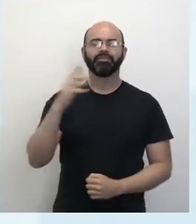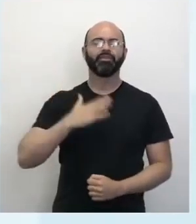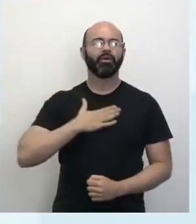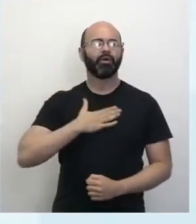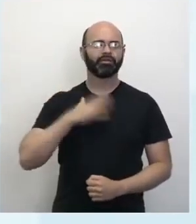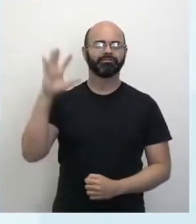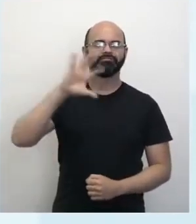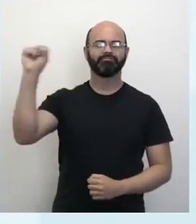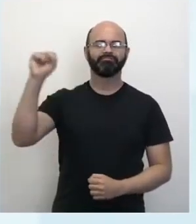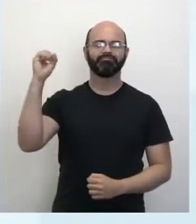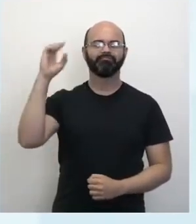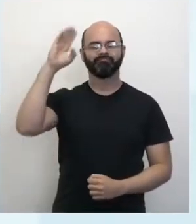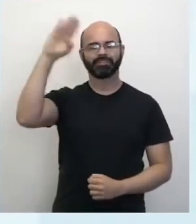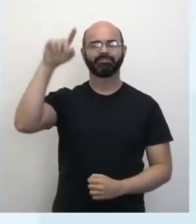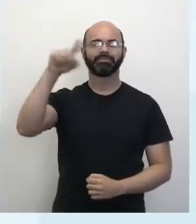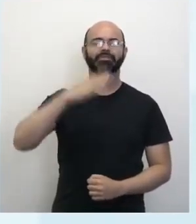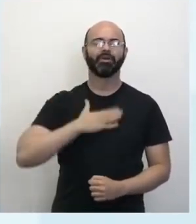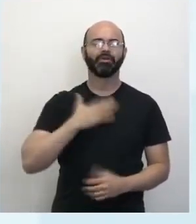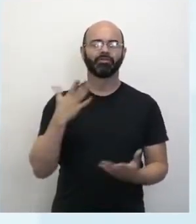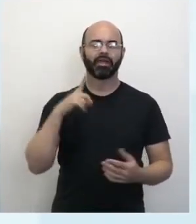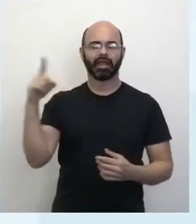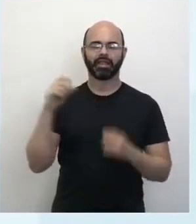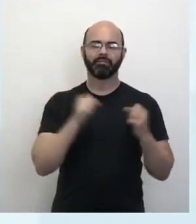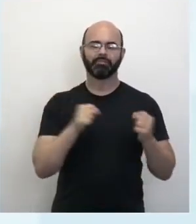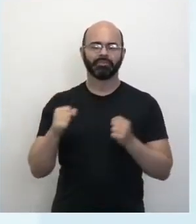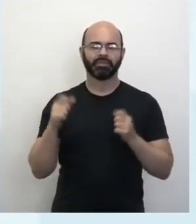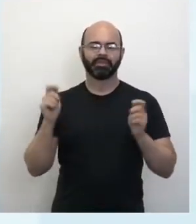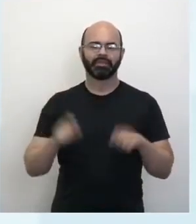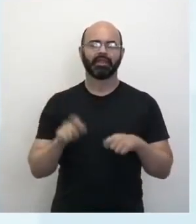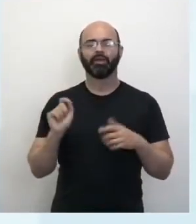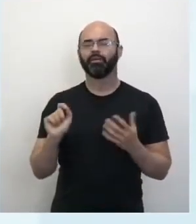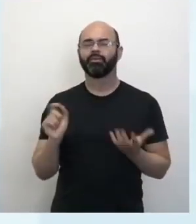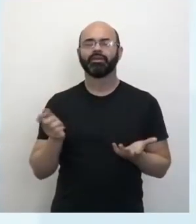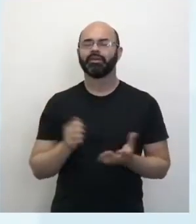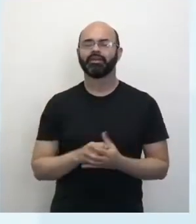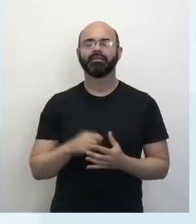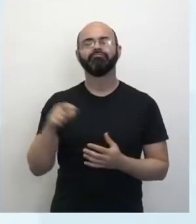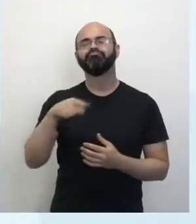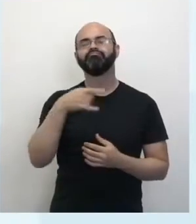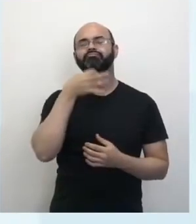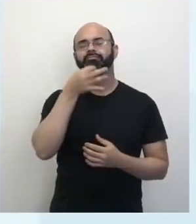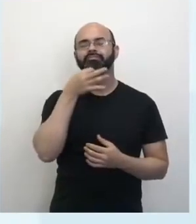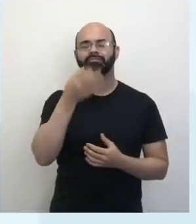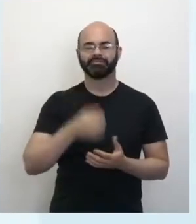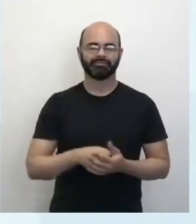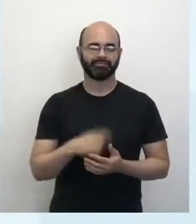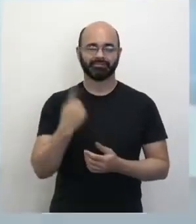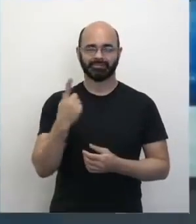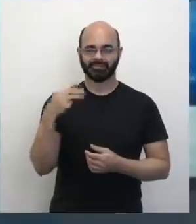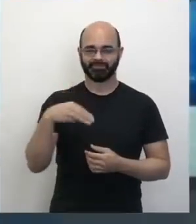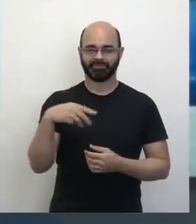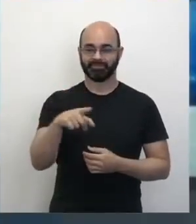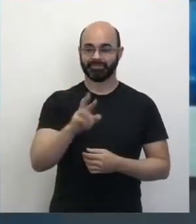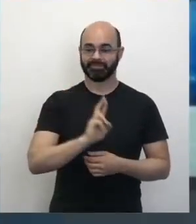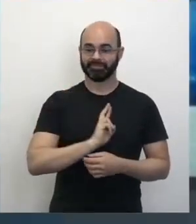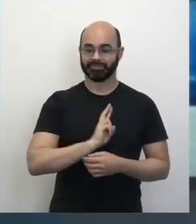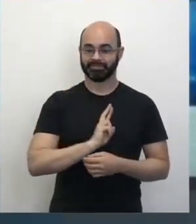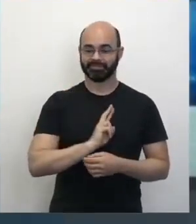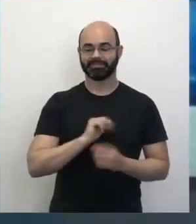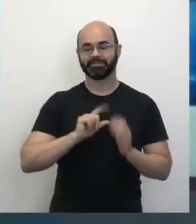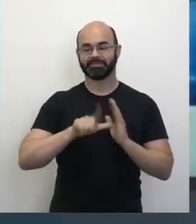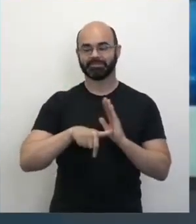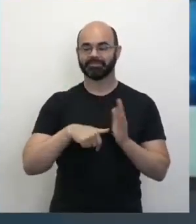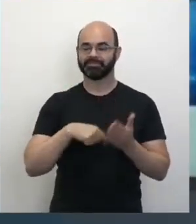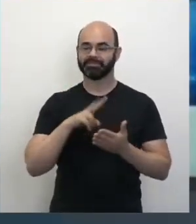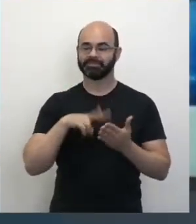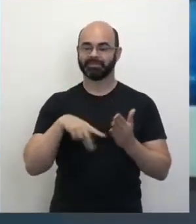mais gosta? E quais são os poderes deles, tá? Ou deles aí. O que vocês têm aí para falar sobre isso? Vou dar 1 minuto e vou depois ler aqui